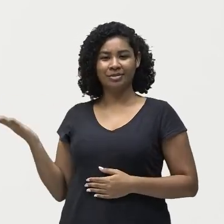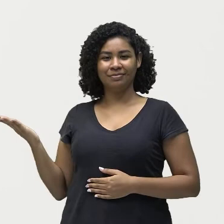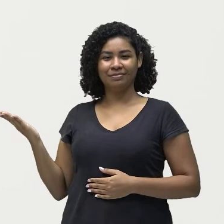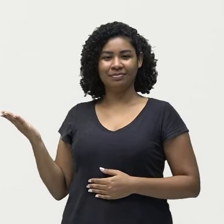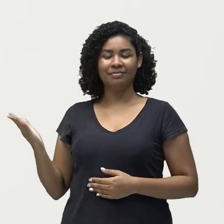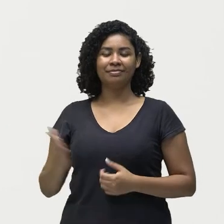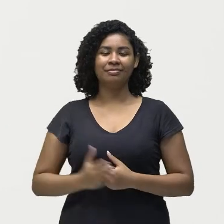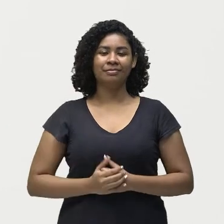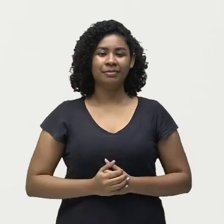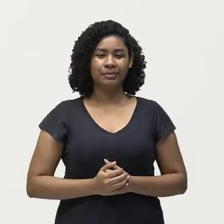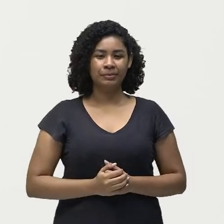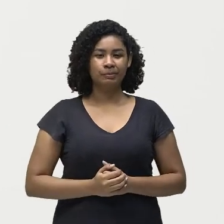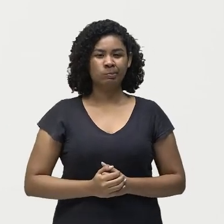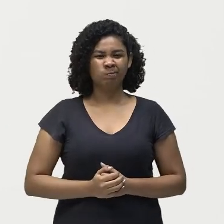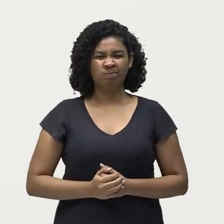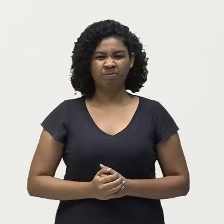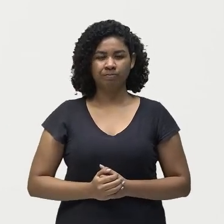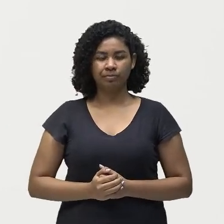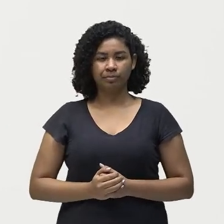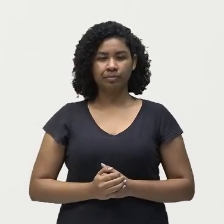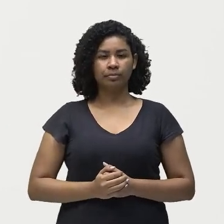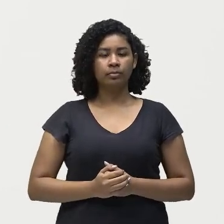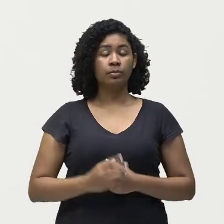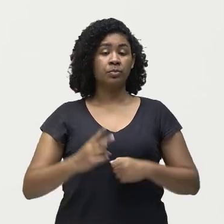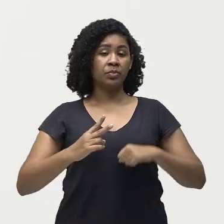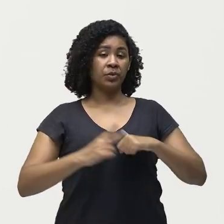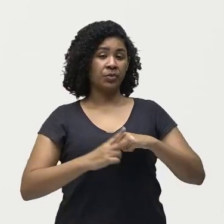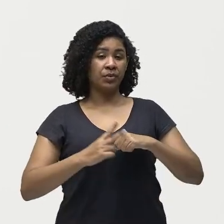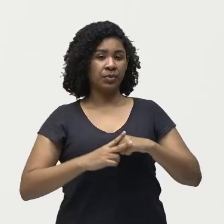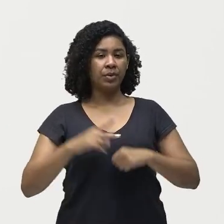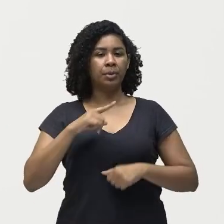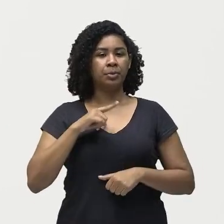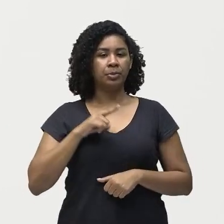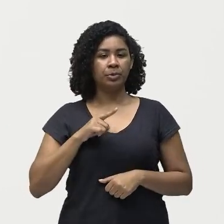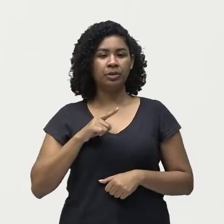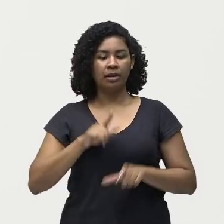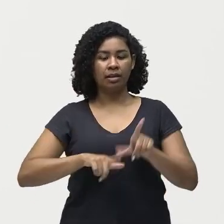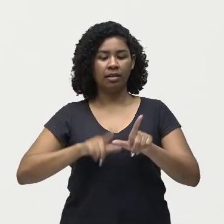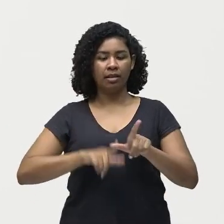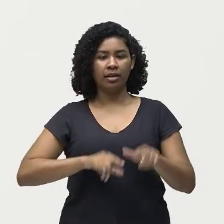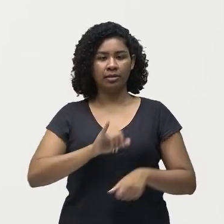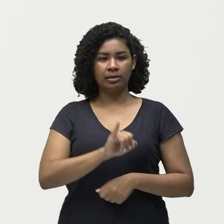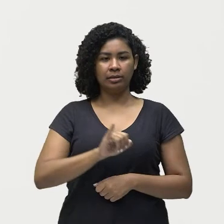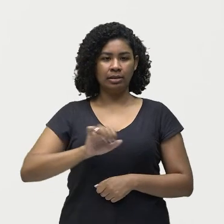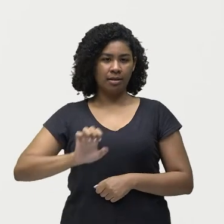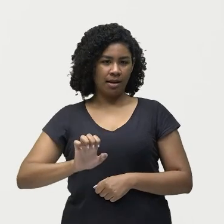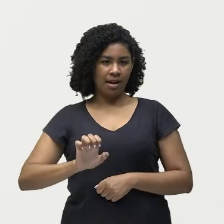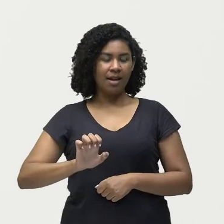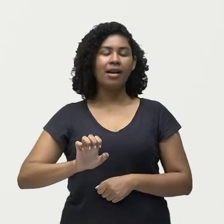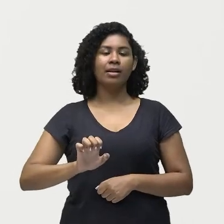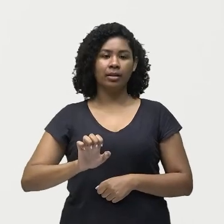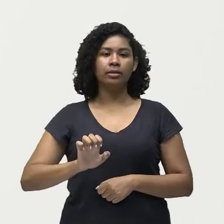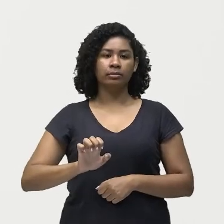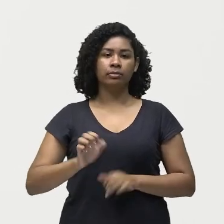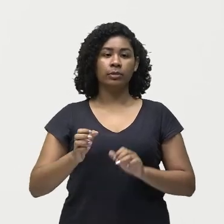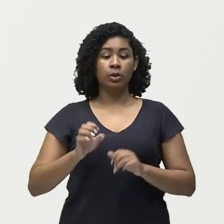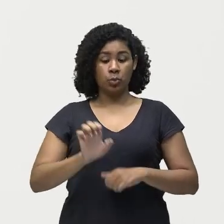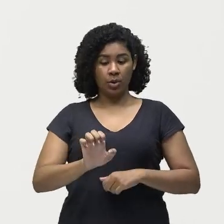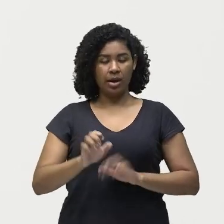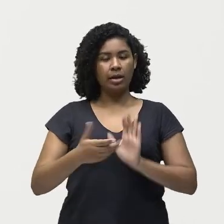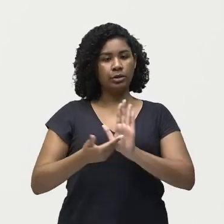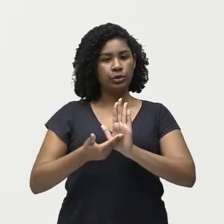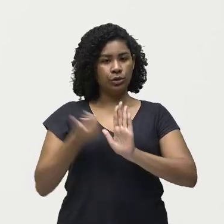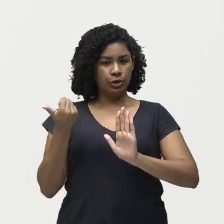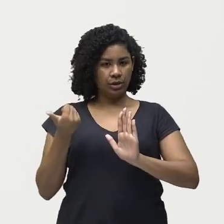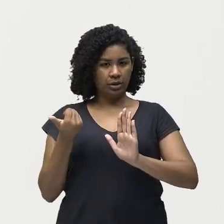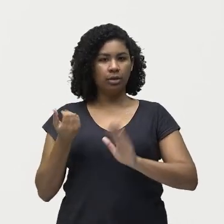ok? Então, quando os verbos terminam nessas duas letras IE, o que que eu faço? Esse IE vai sair, ser